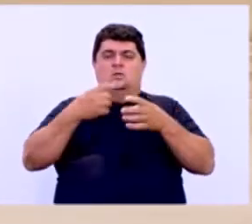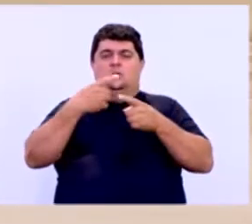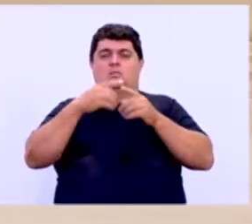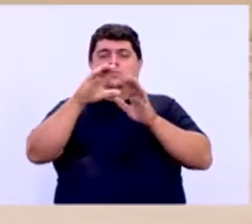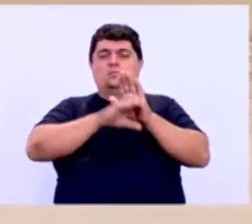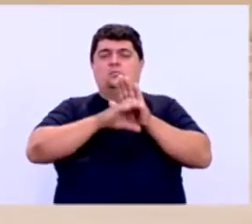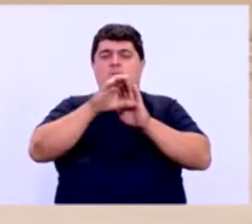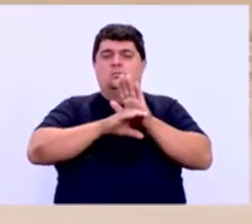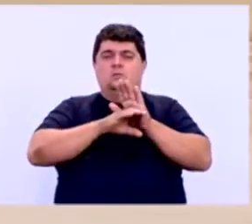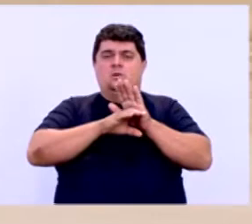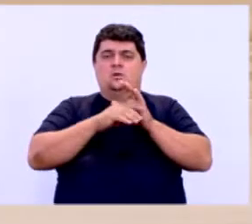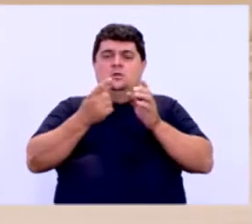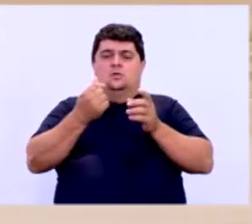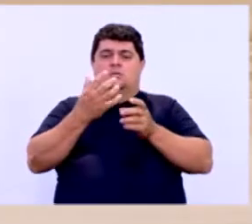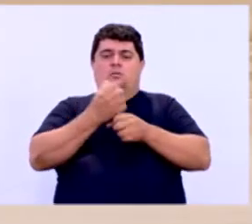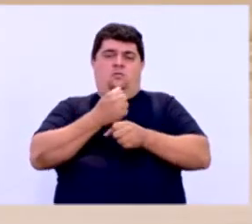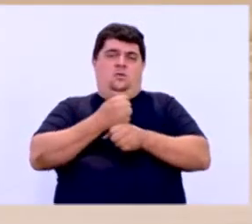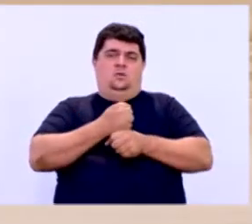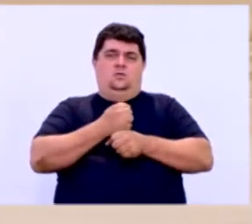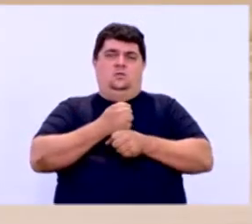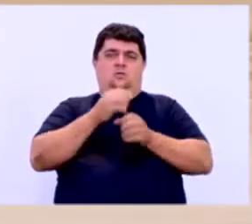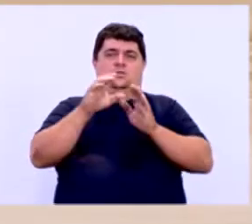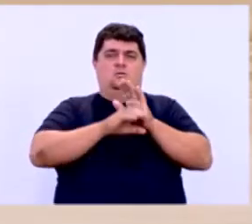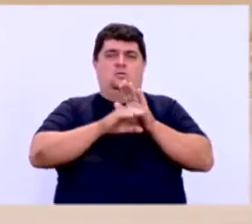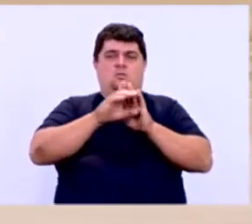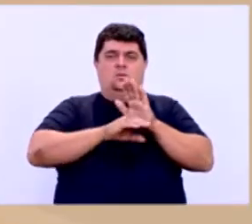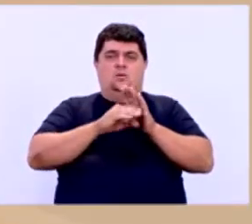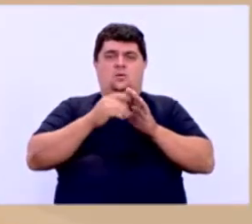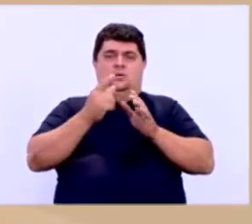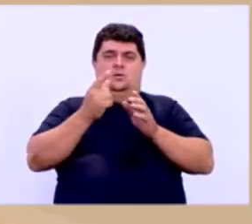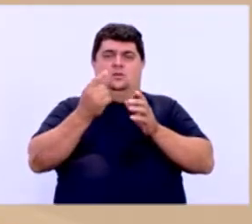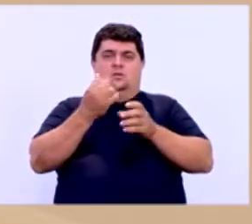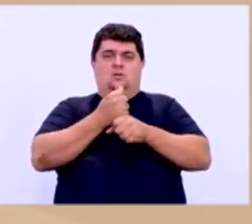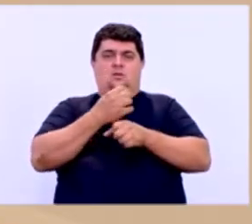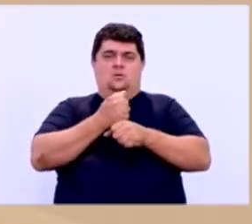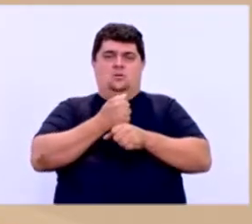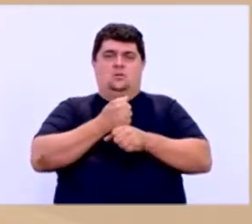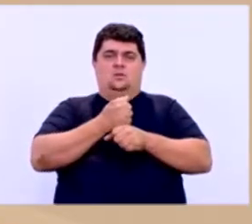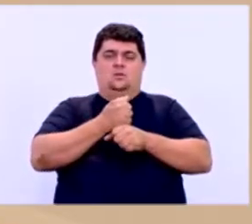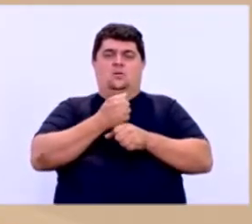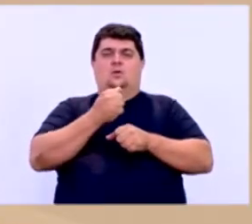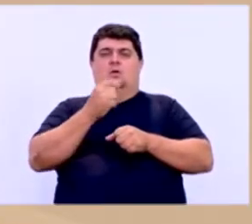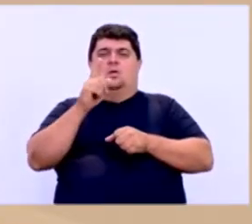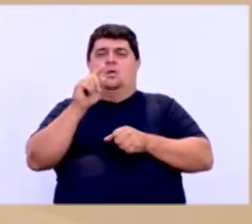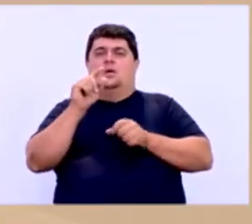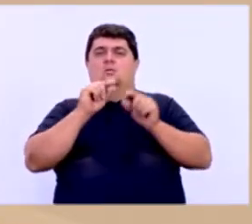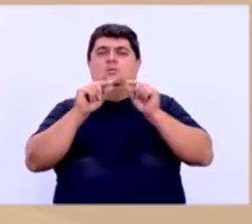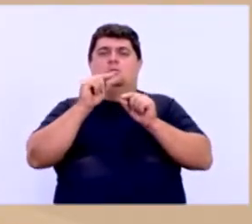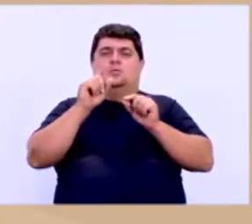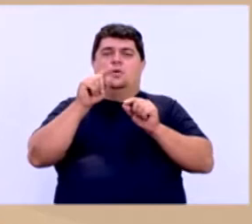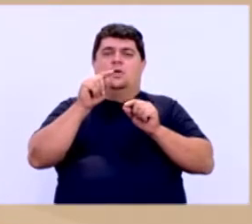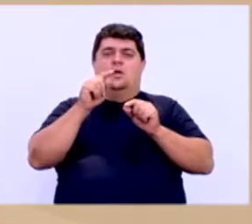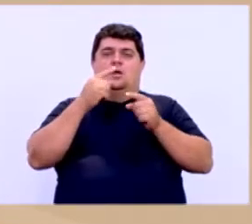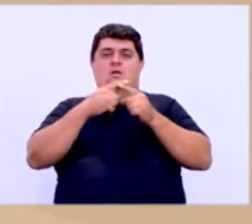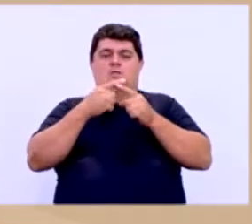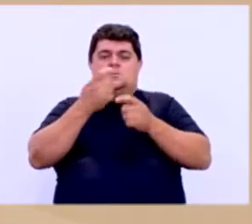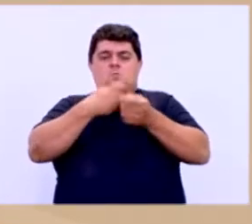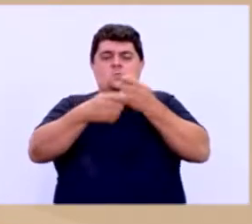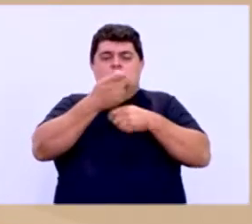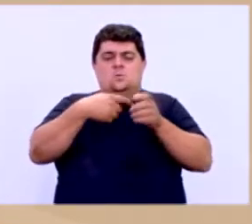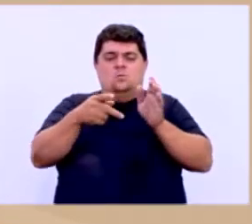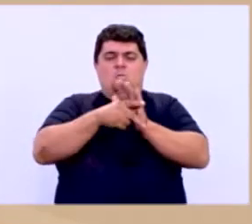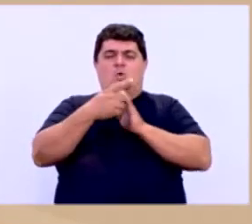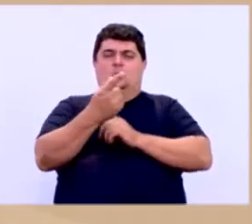conceito, primeiramente, de finanças, né? O conceito de finanças, segundo Gitman, Lawrence Gitman, finanças é a arte de administrar o